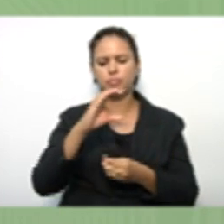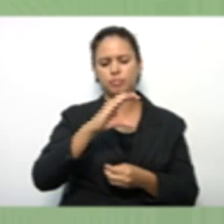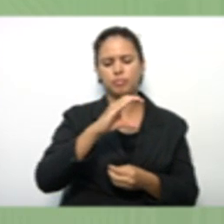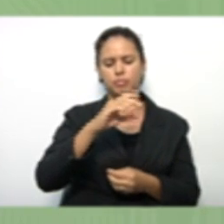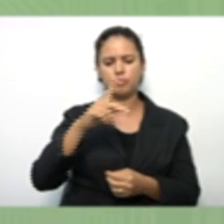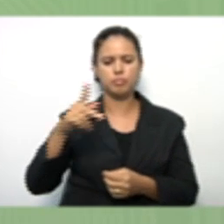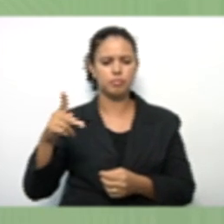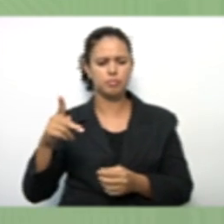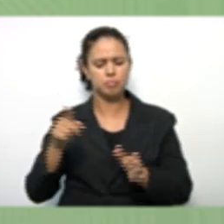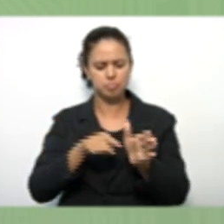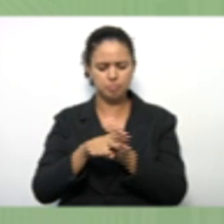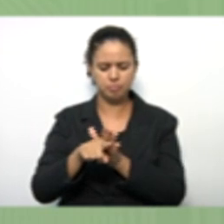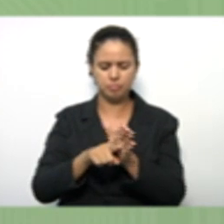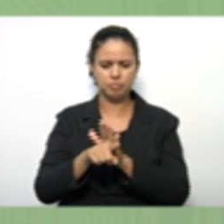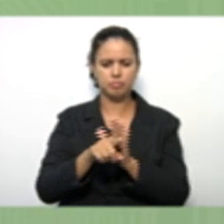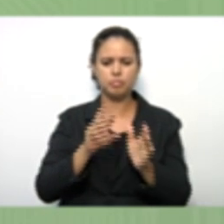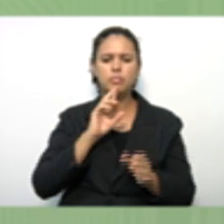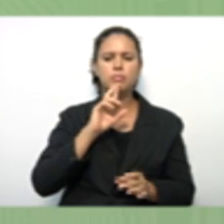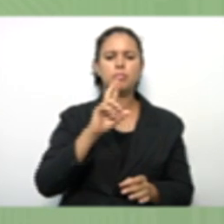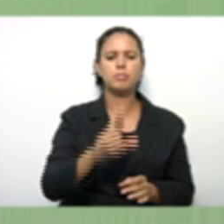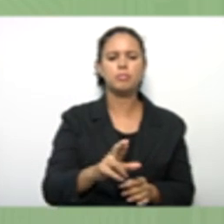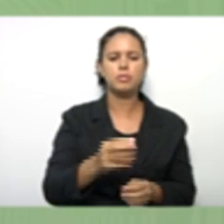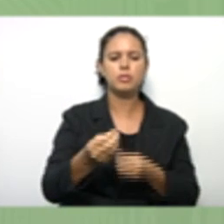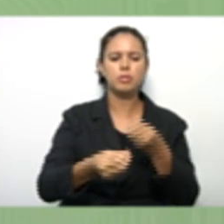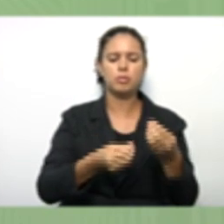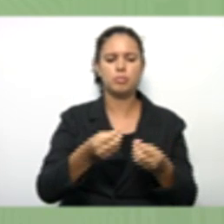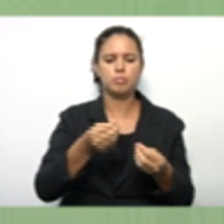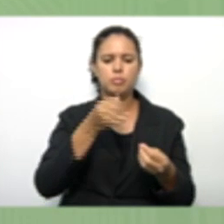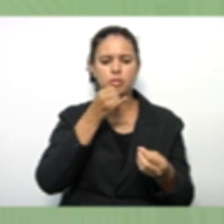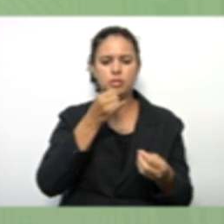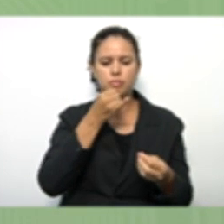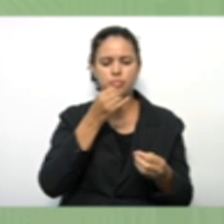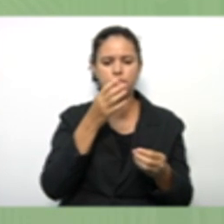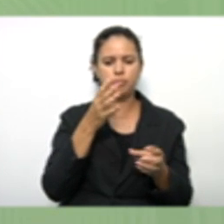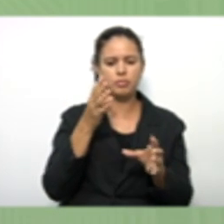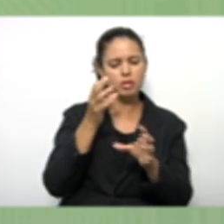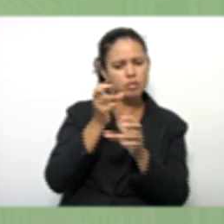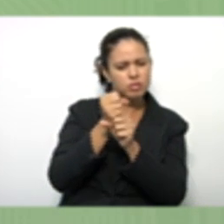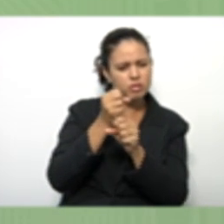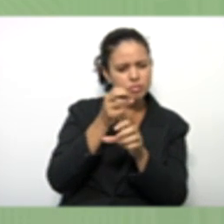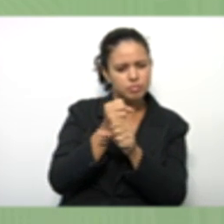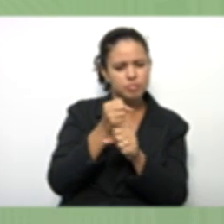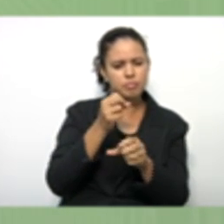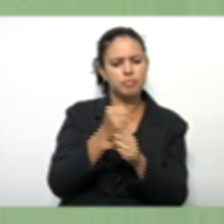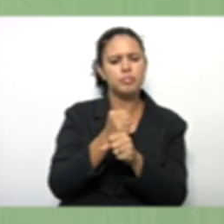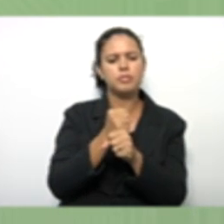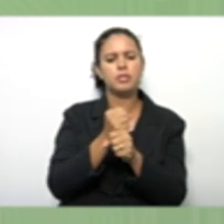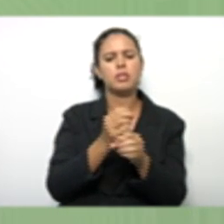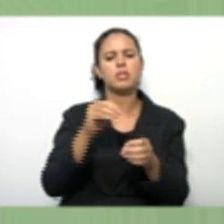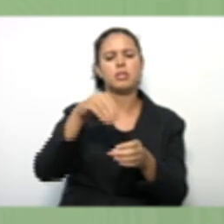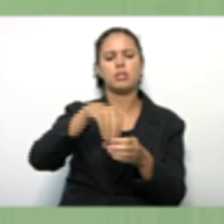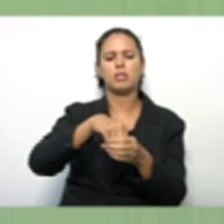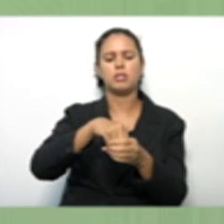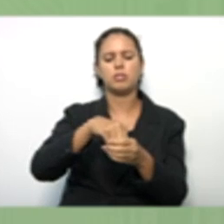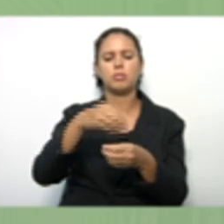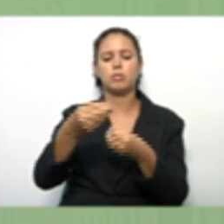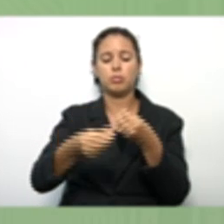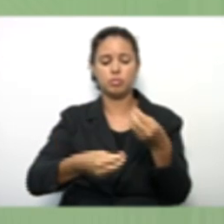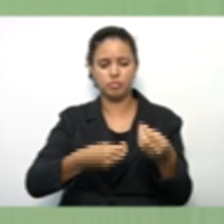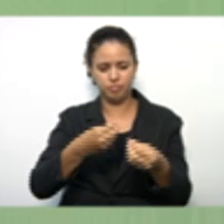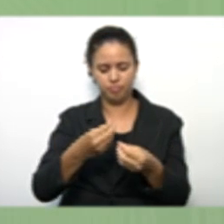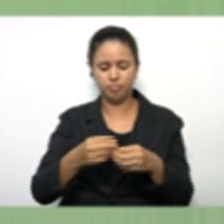A função econômica da contabilidade nas cooperativas. Bom,